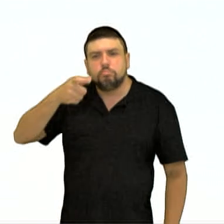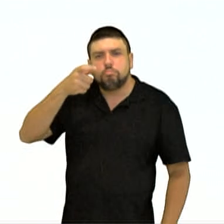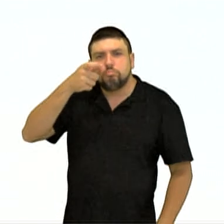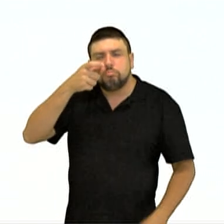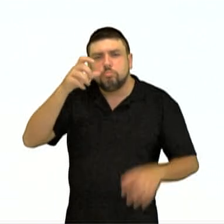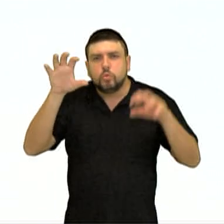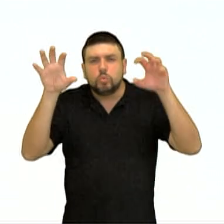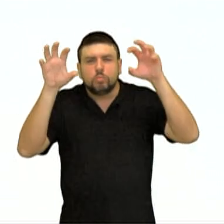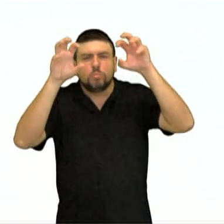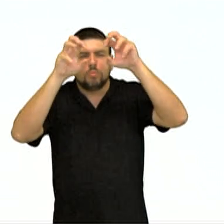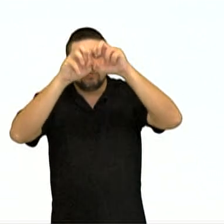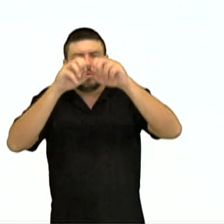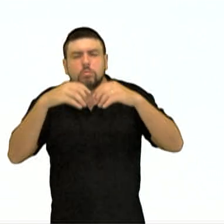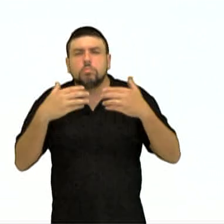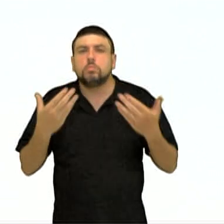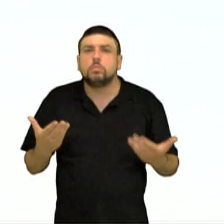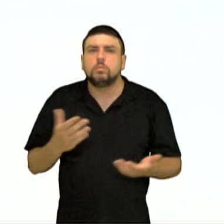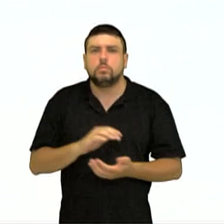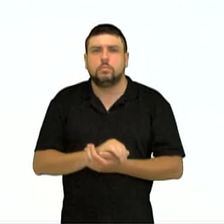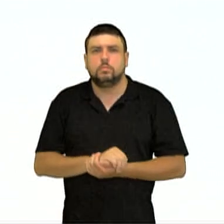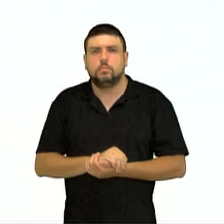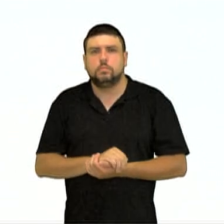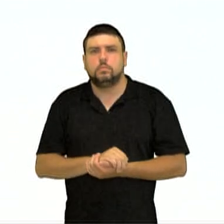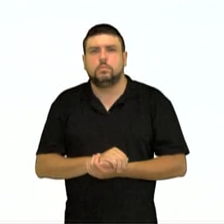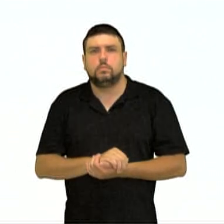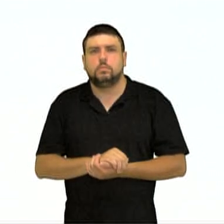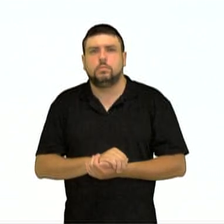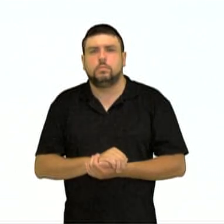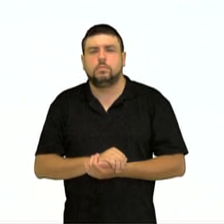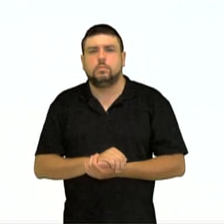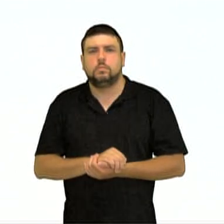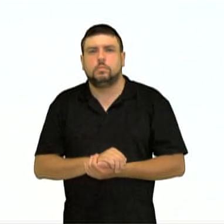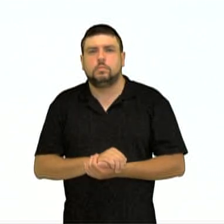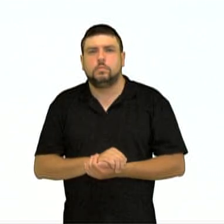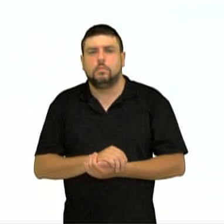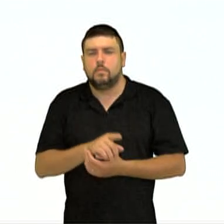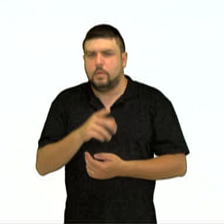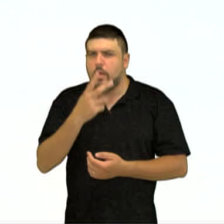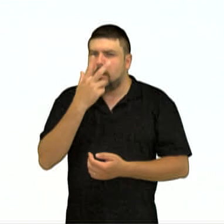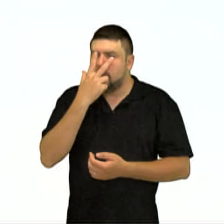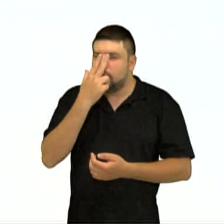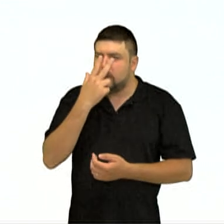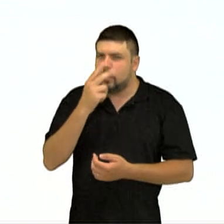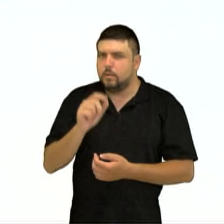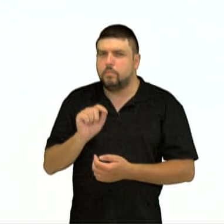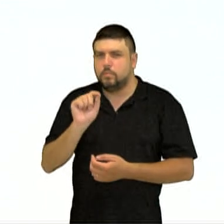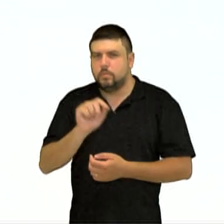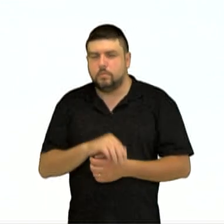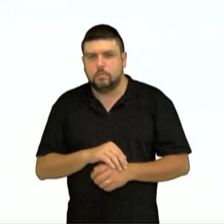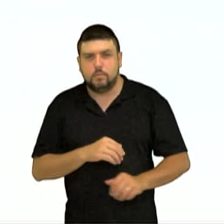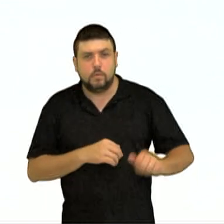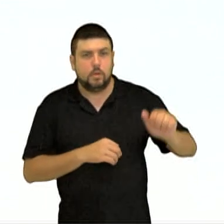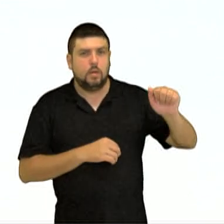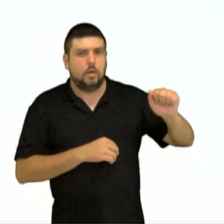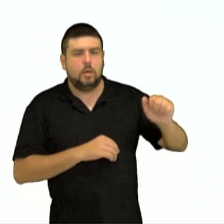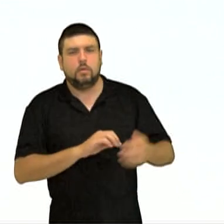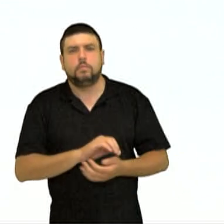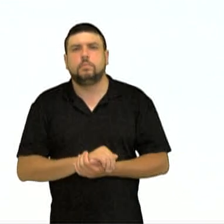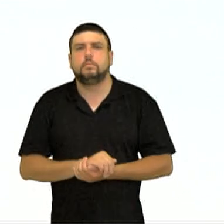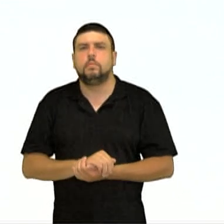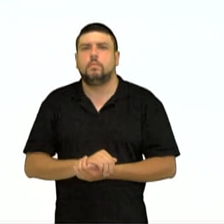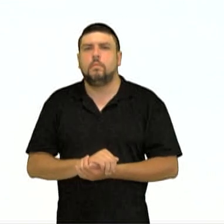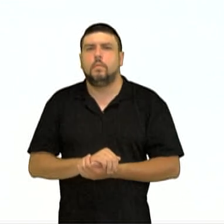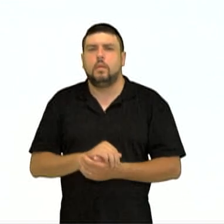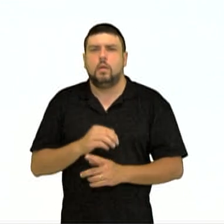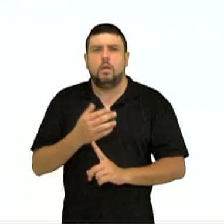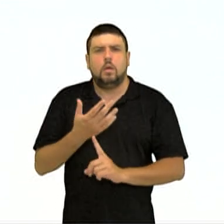escuridão? Então, você acha que lá, naquele tempo, letra A, as velas não eram